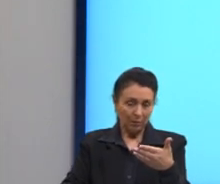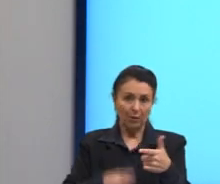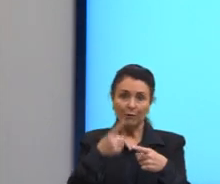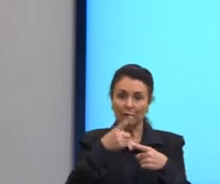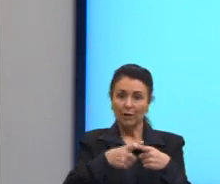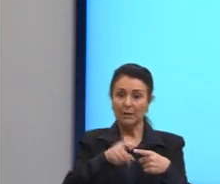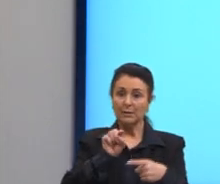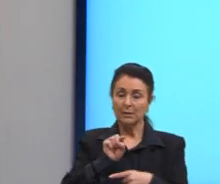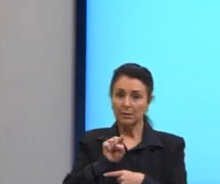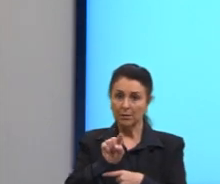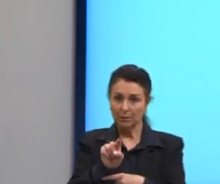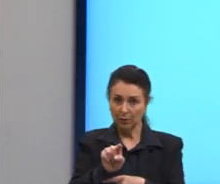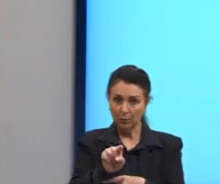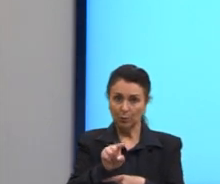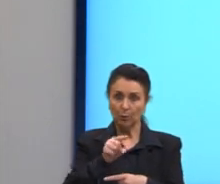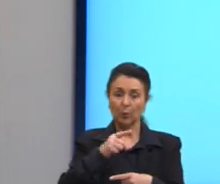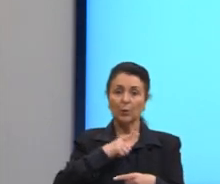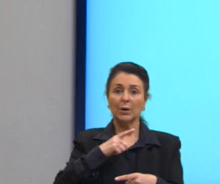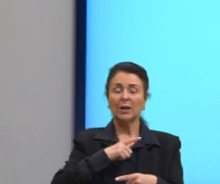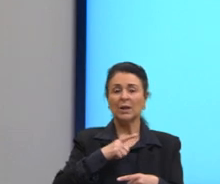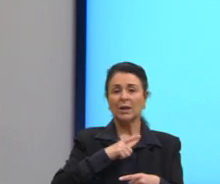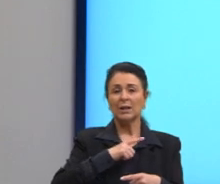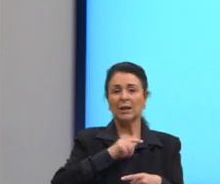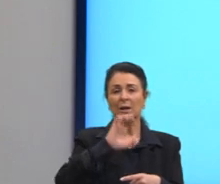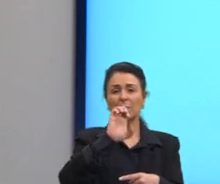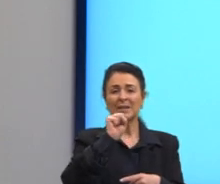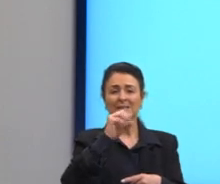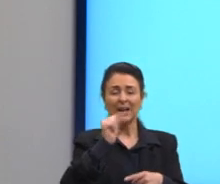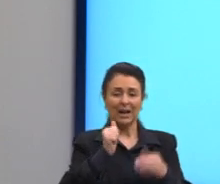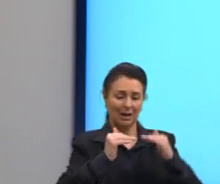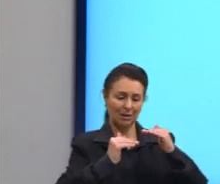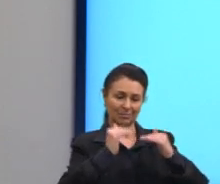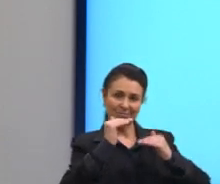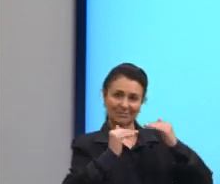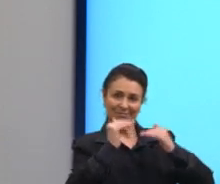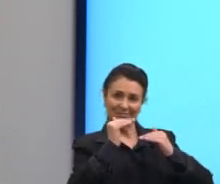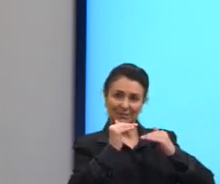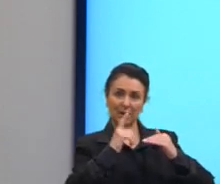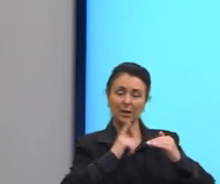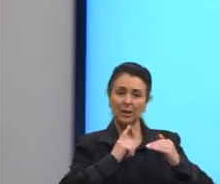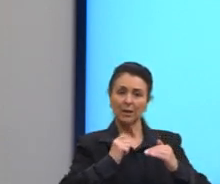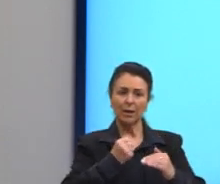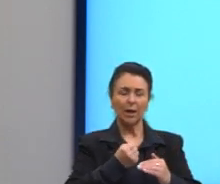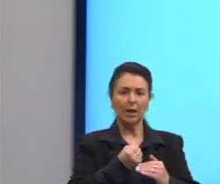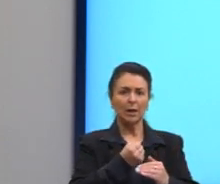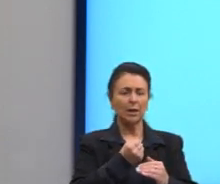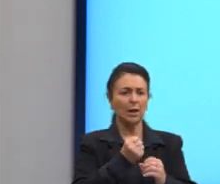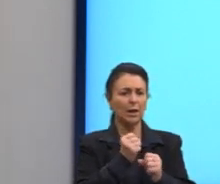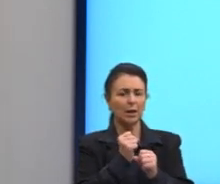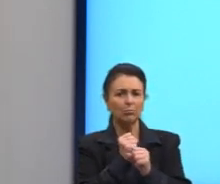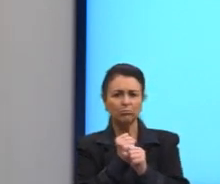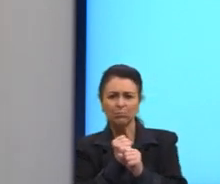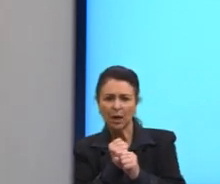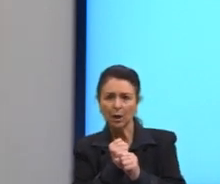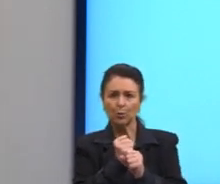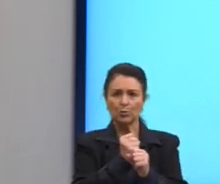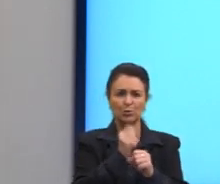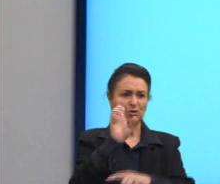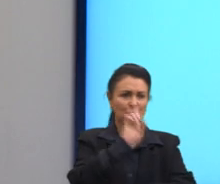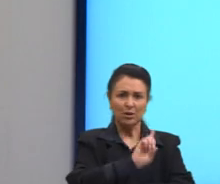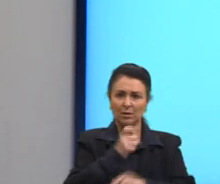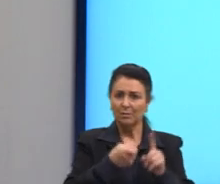vezes mil e aqui existe uma escala e aqui existe datas definidas aqui para que a gente faça a comparação